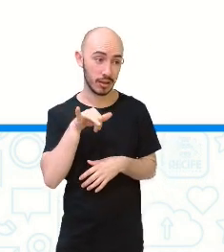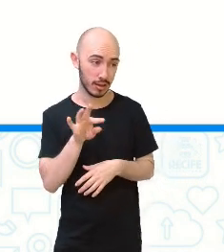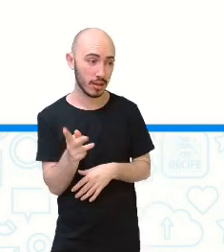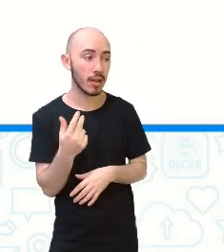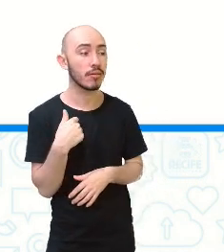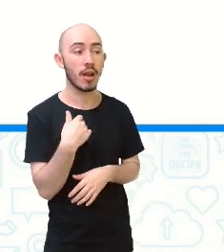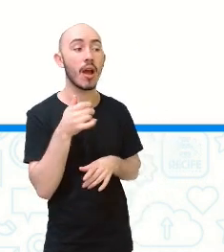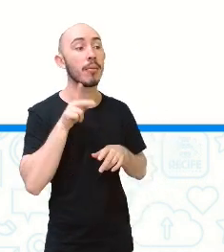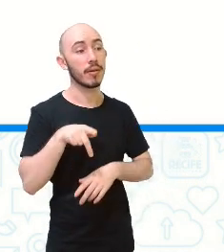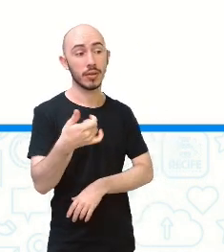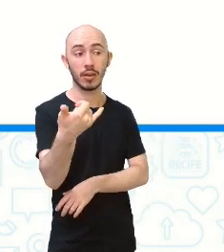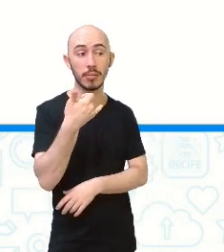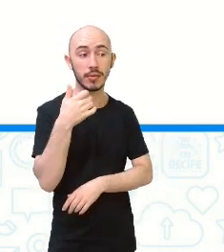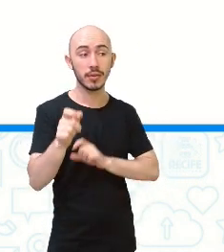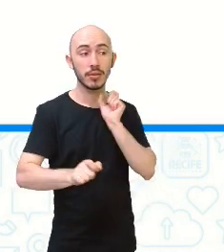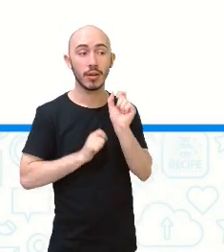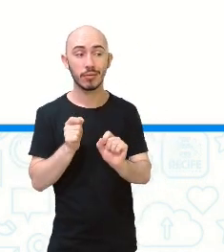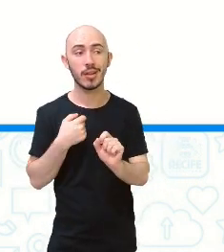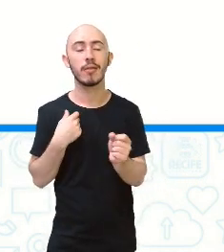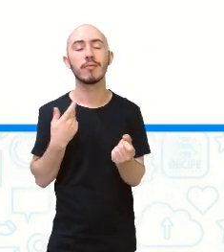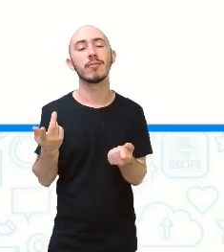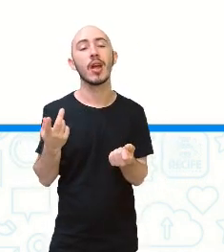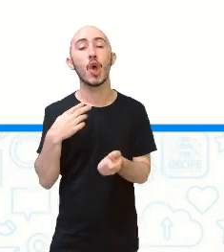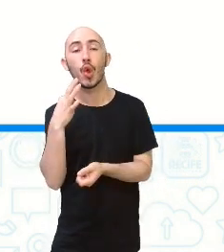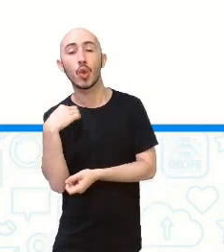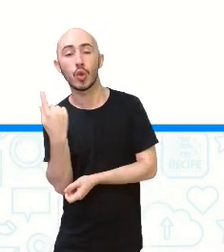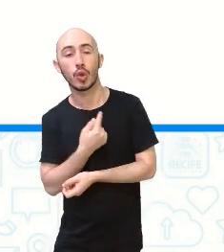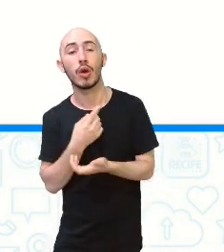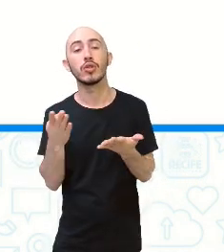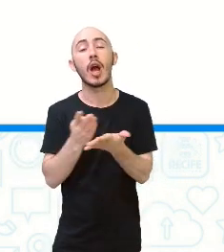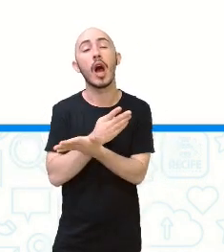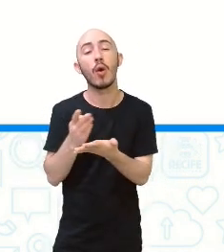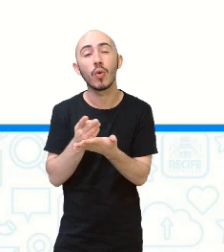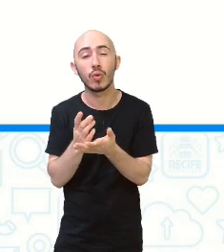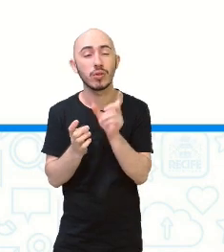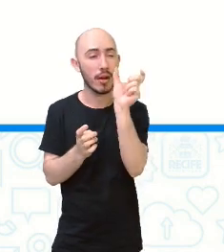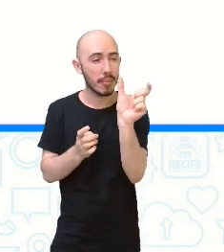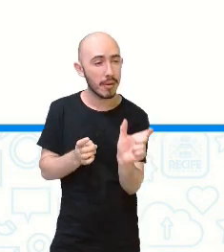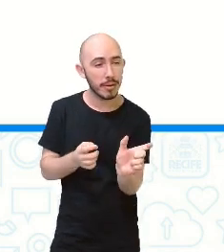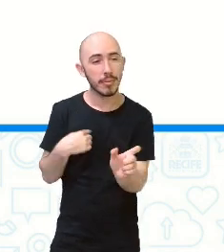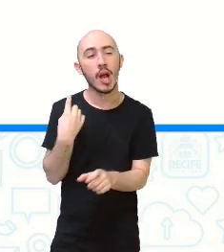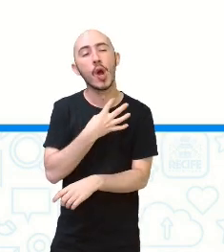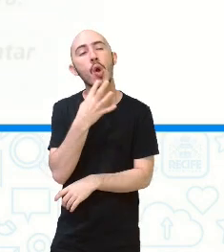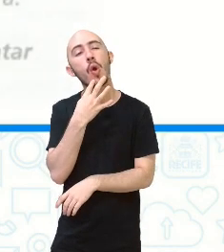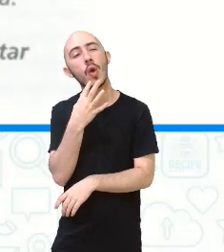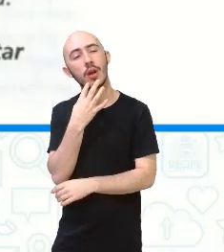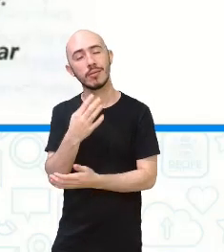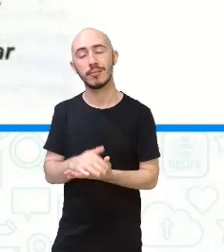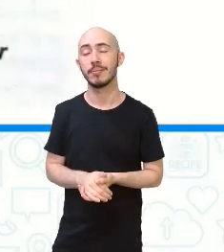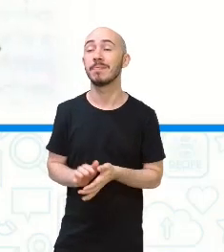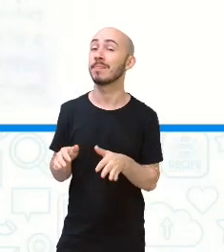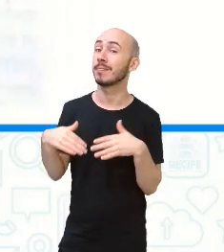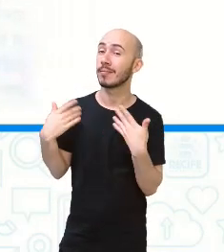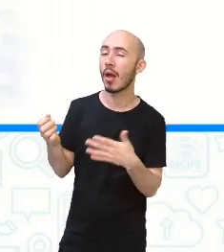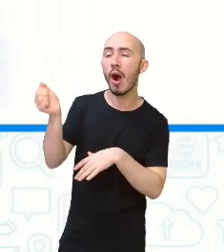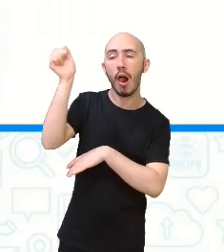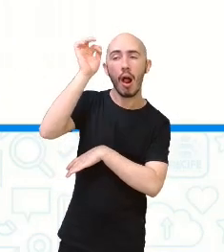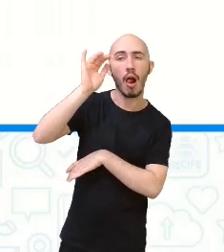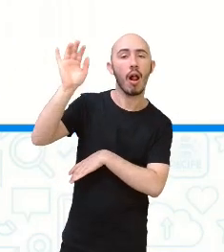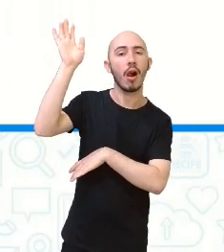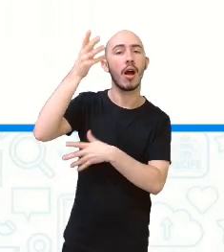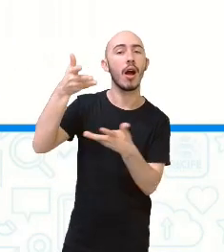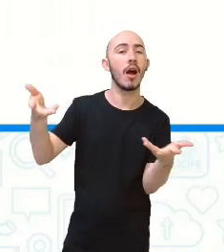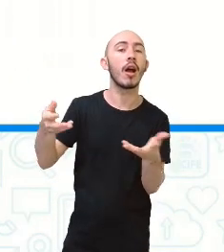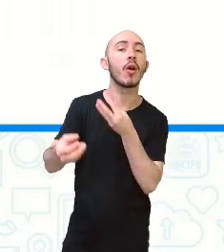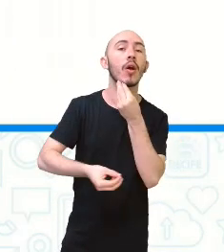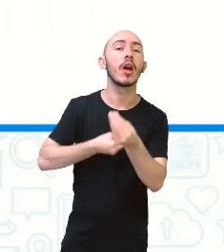que agora vamos conhecer alguns verbetes. Olha, legal, vamos lá, vamos fazer essa viagem agora conhecendo alguns verbetes. De